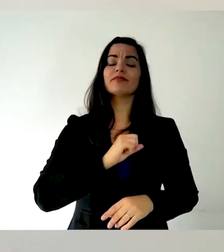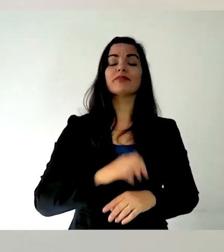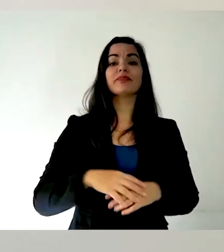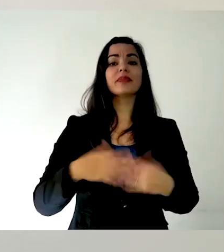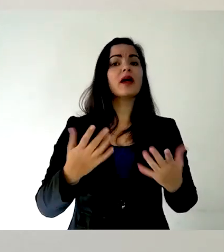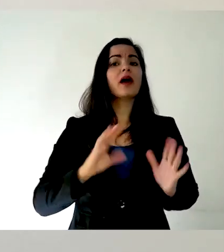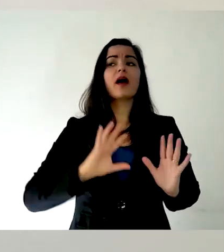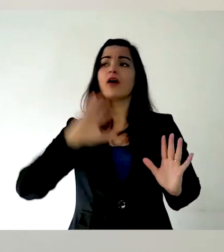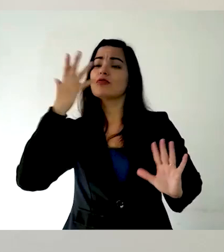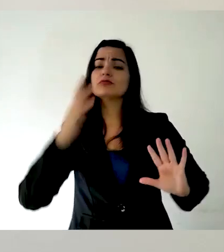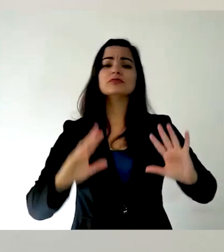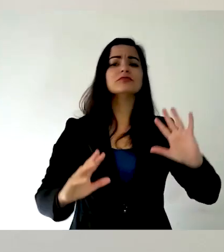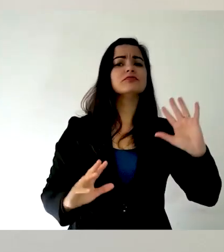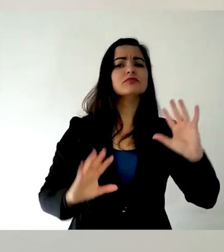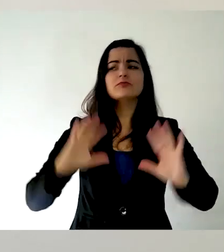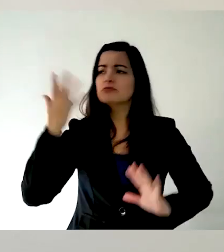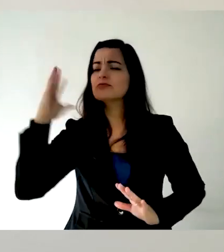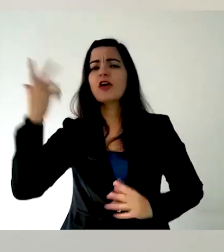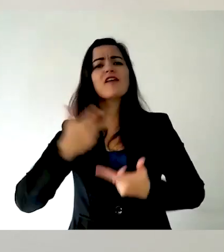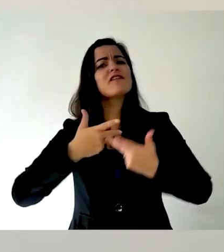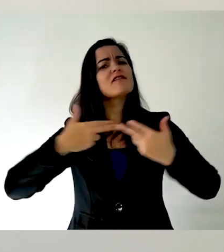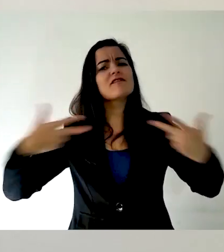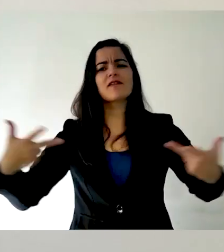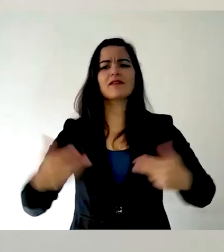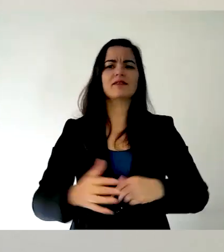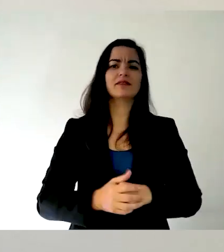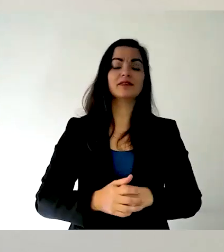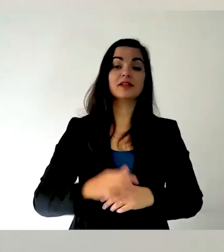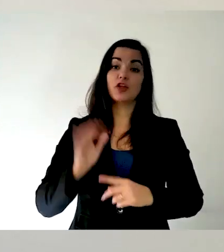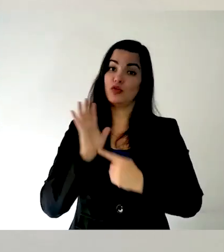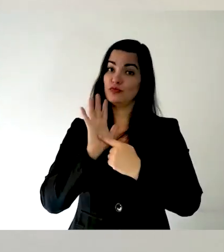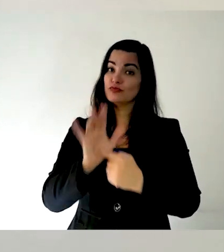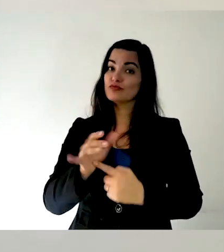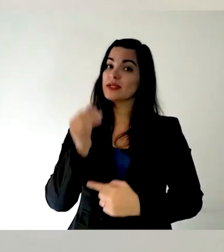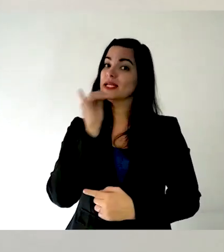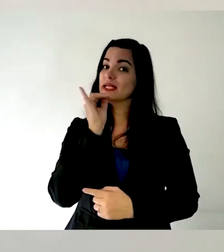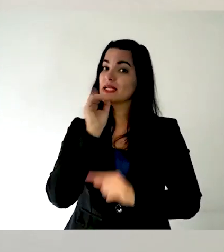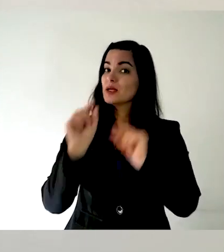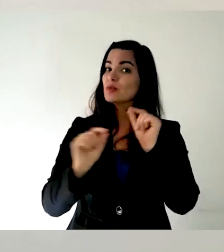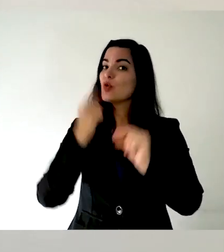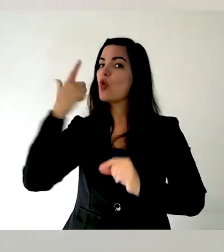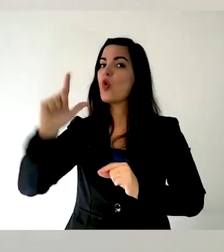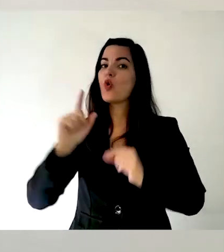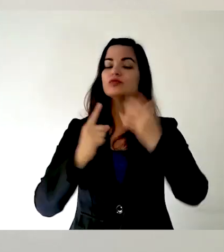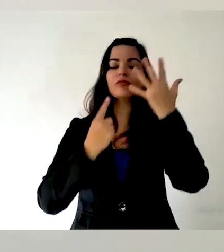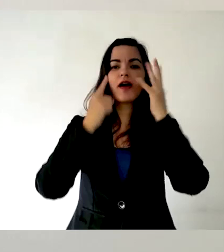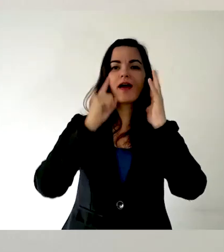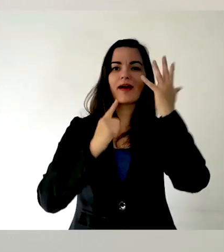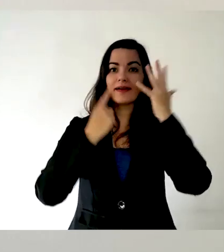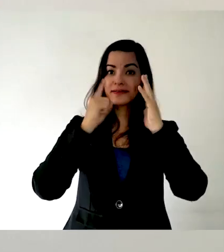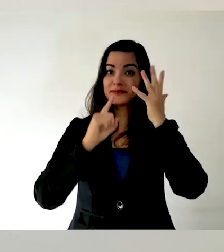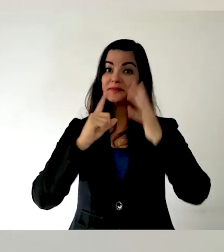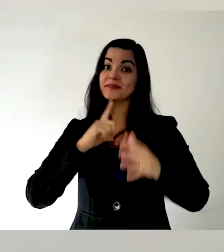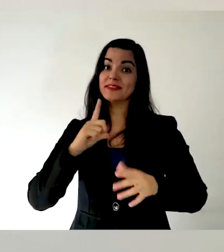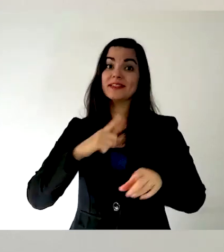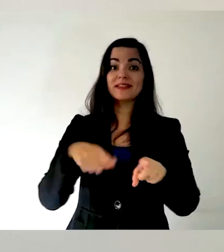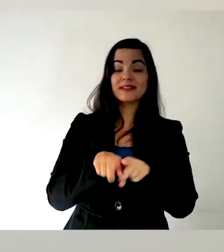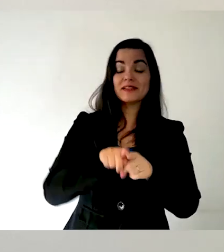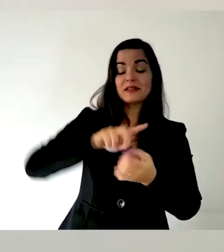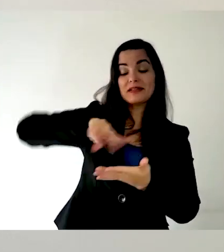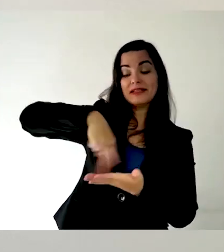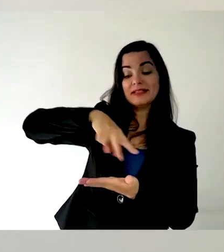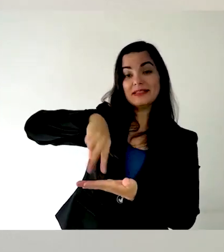aconteceu com muitas outras coisas. Eu trouxe como exemplo o carnaval. Existem algumas